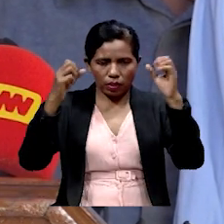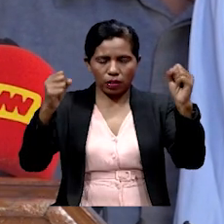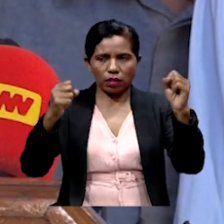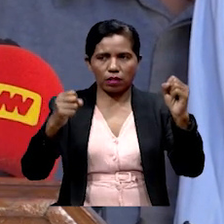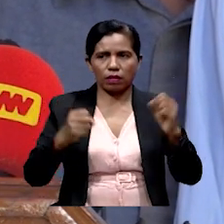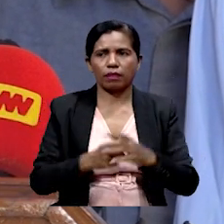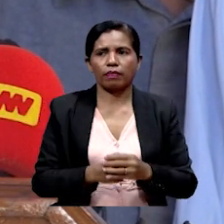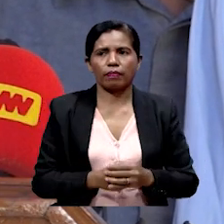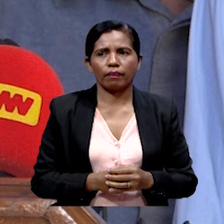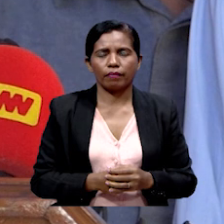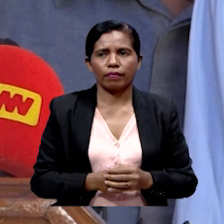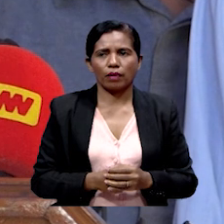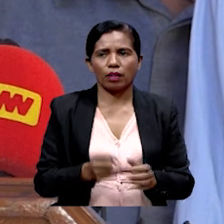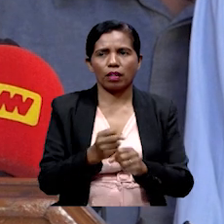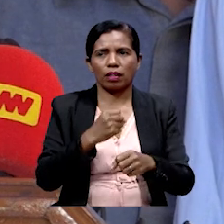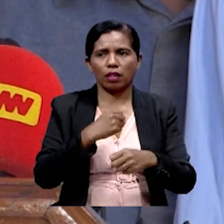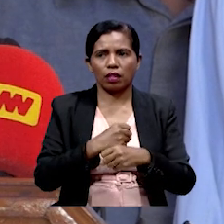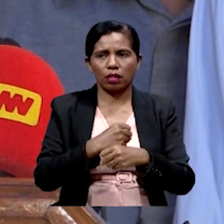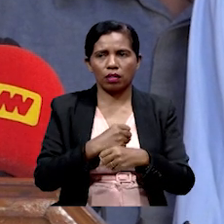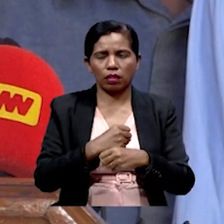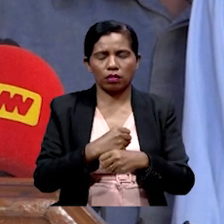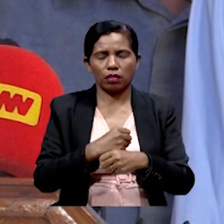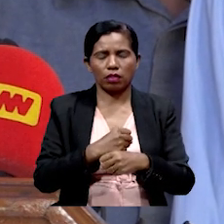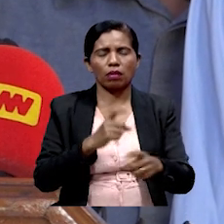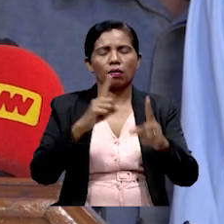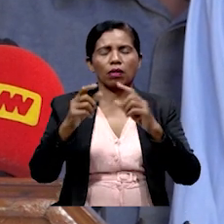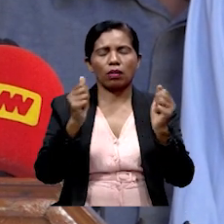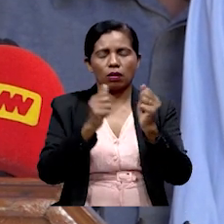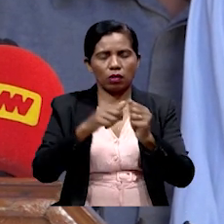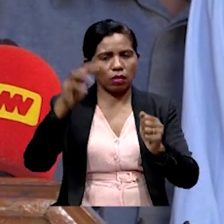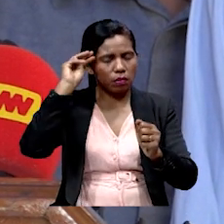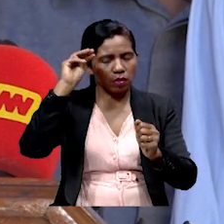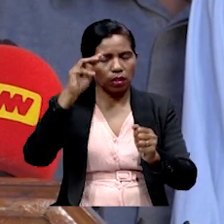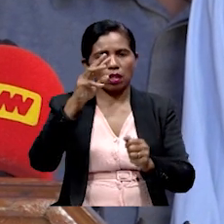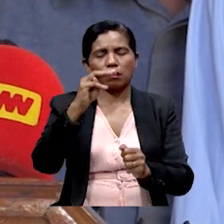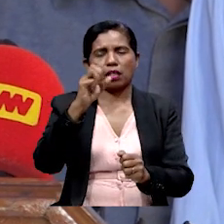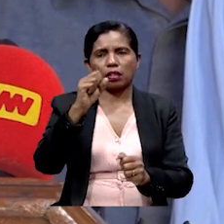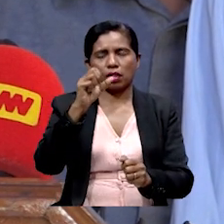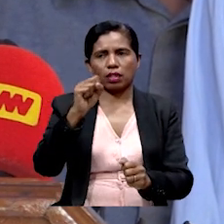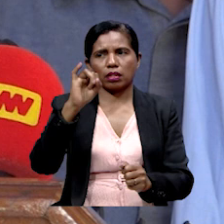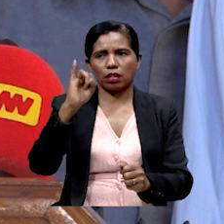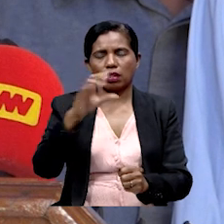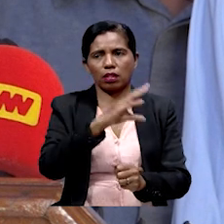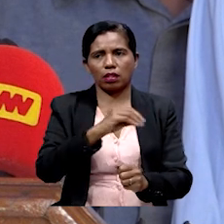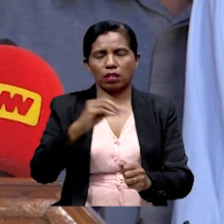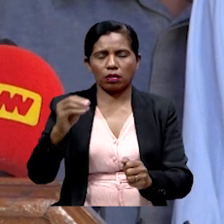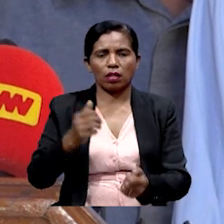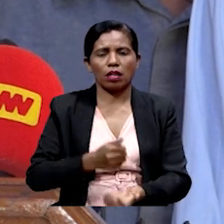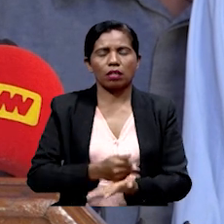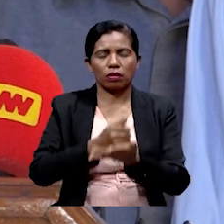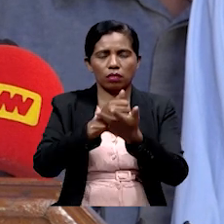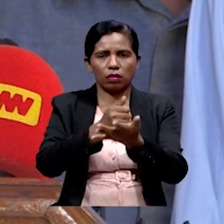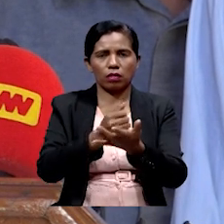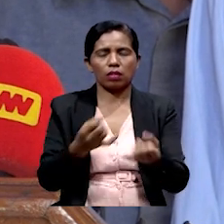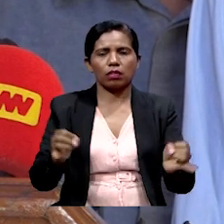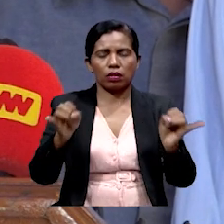tu halo para ser ba iha Ministério Solidariedade Social, liga ho apoio